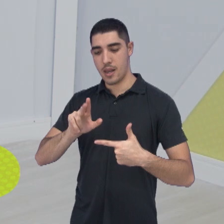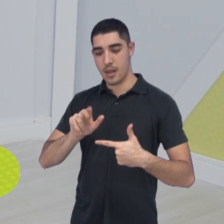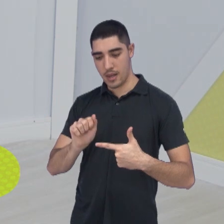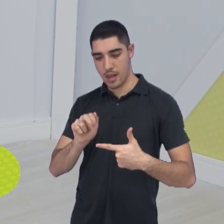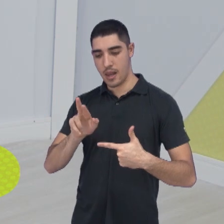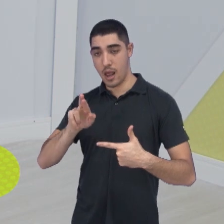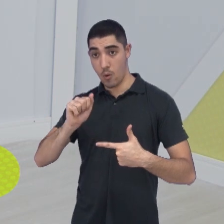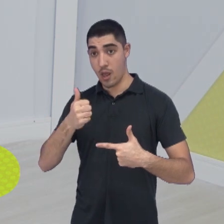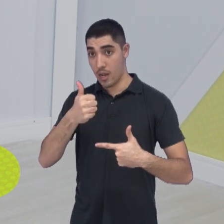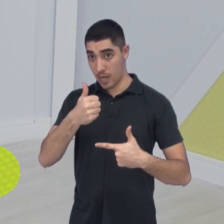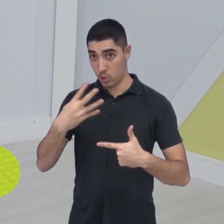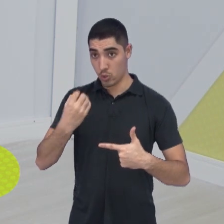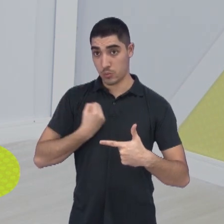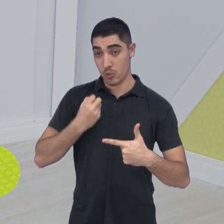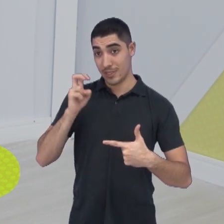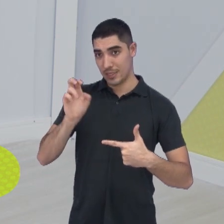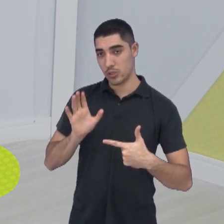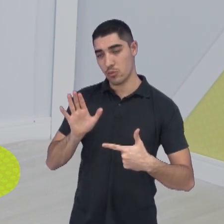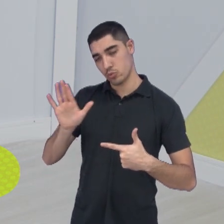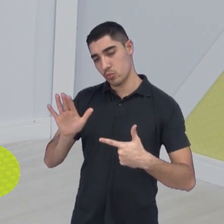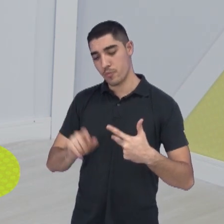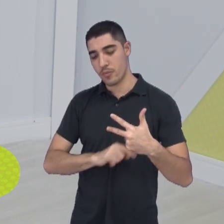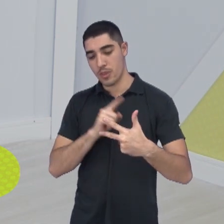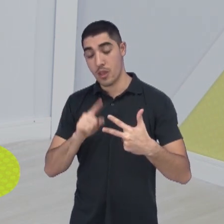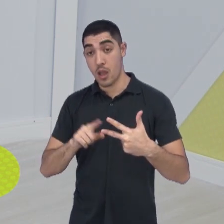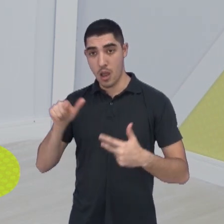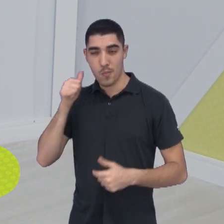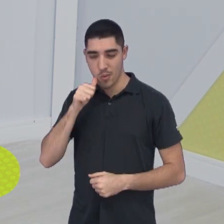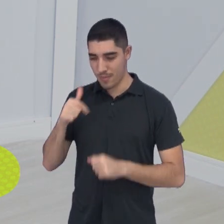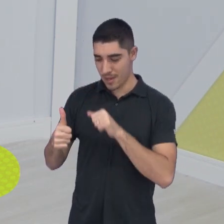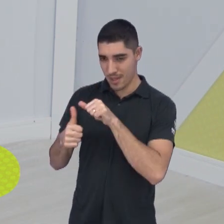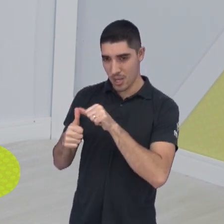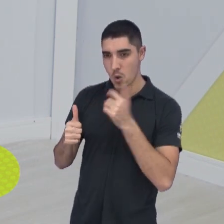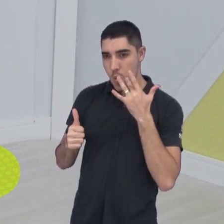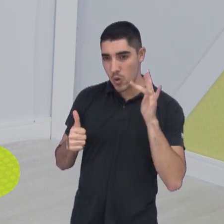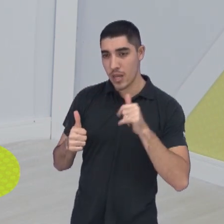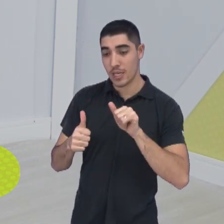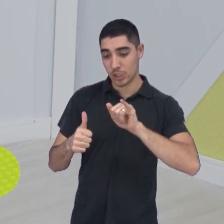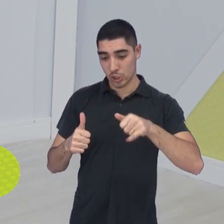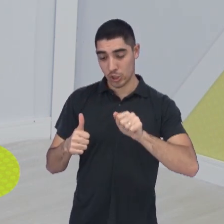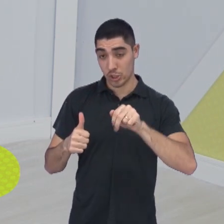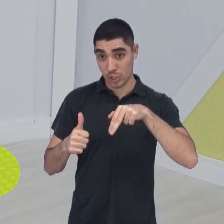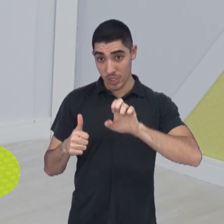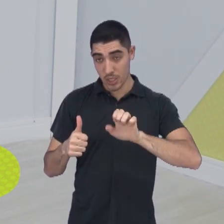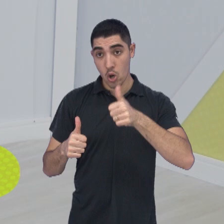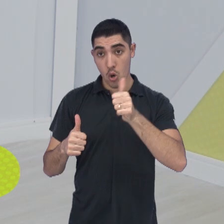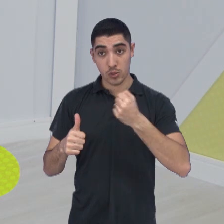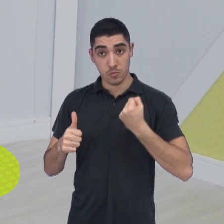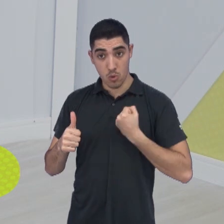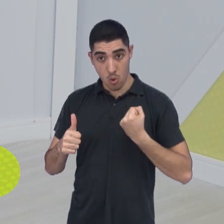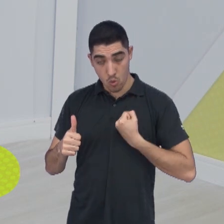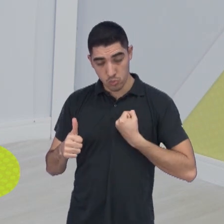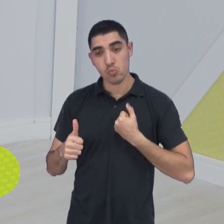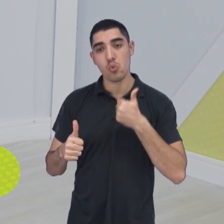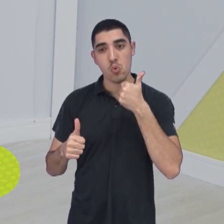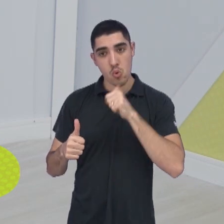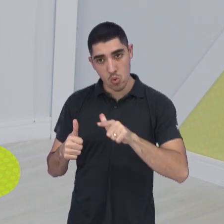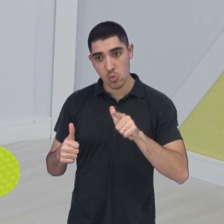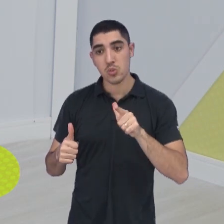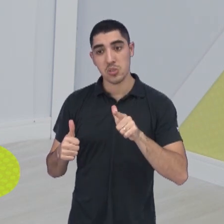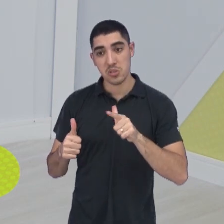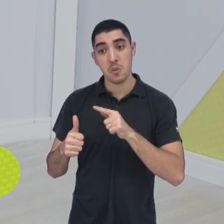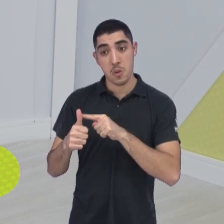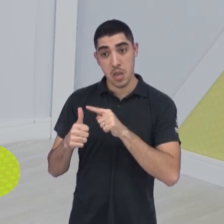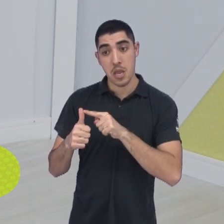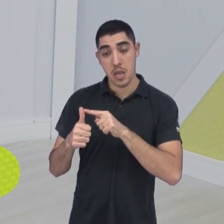com 14 pontos e 5 rebotes. Pelo lado de Ourinhos, a Gianni Santos, 19 pontos e 11 rebotes, double-double para ela, foi a